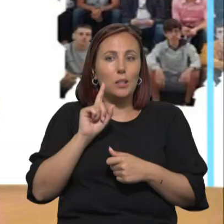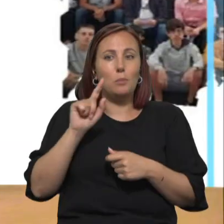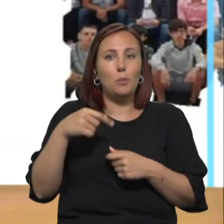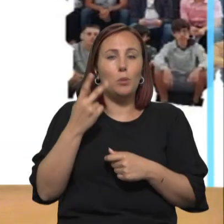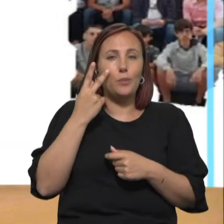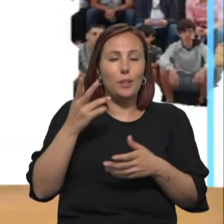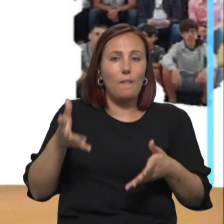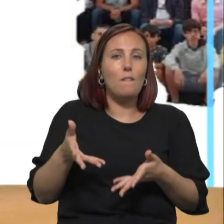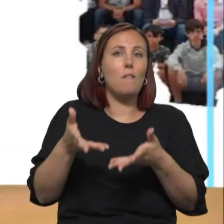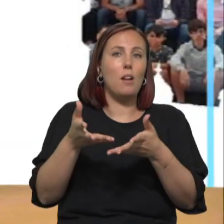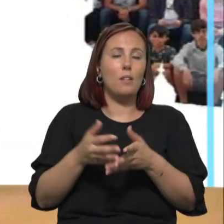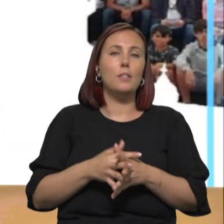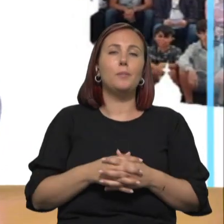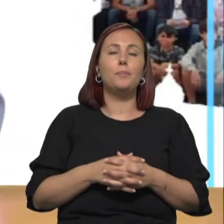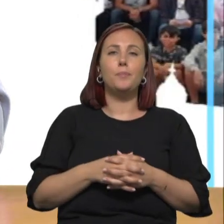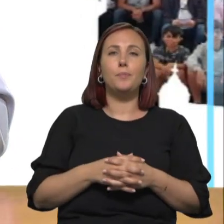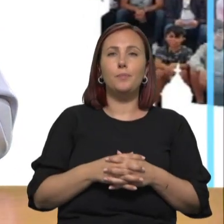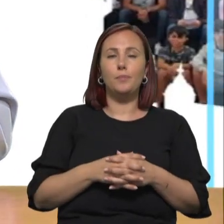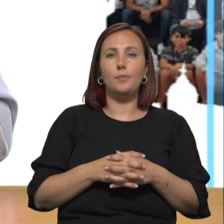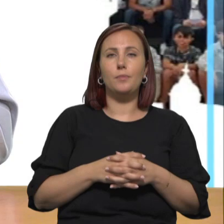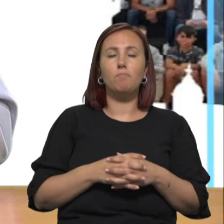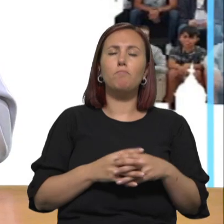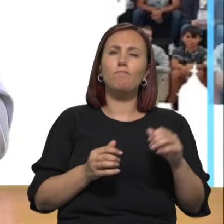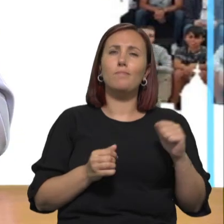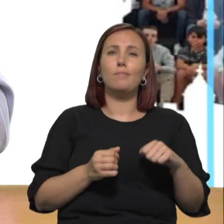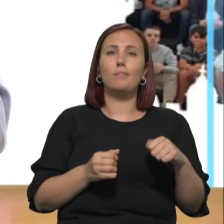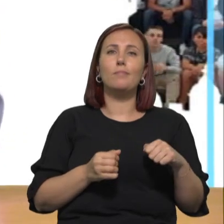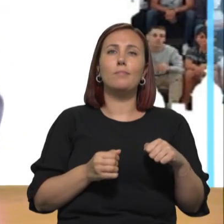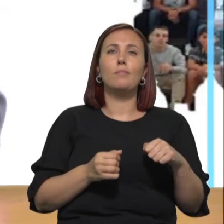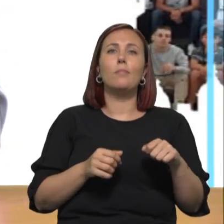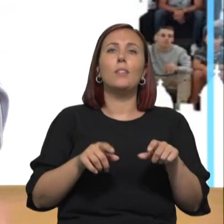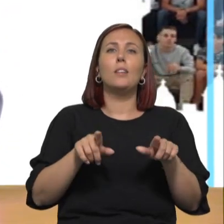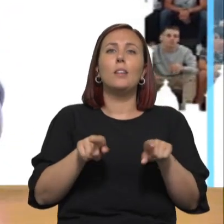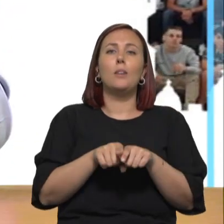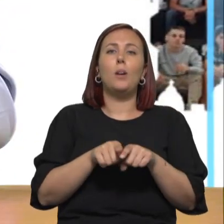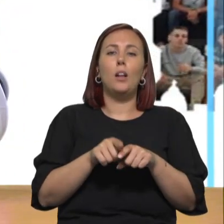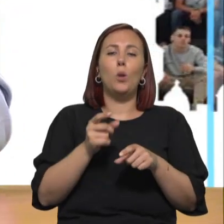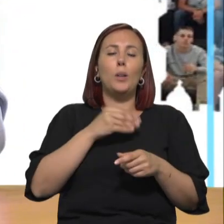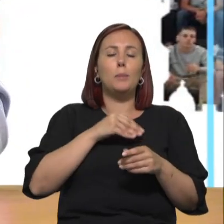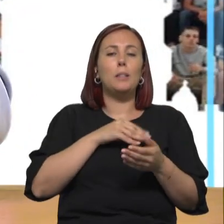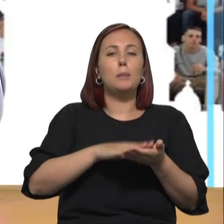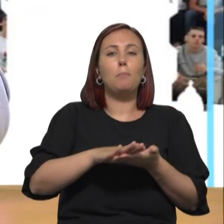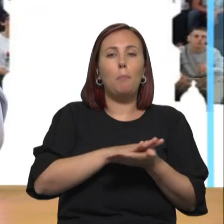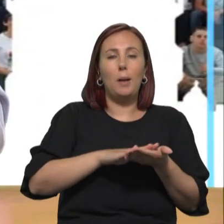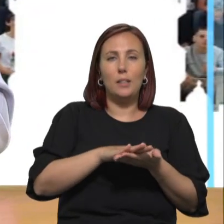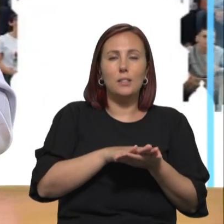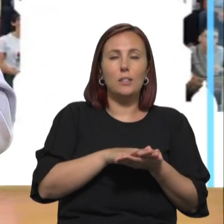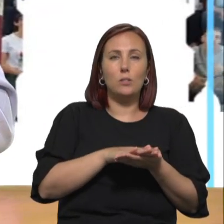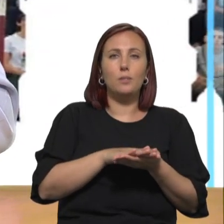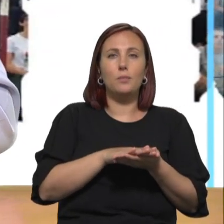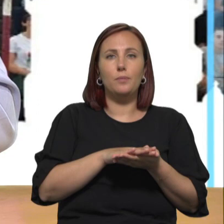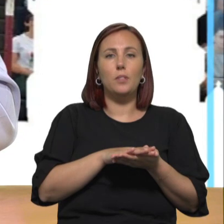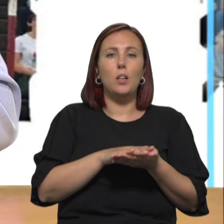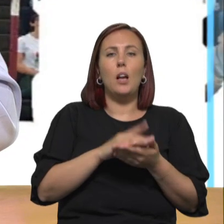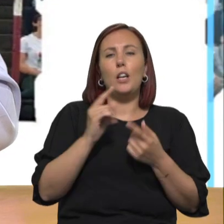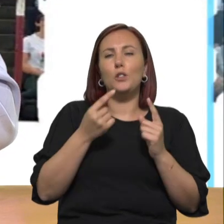Sim, e o que se discute do rendimento básico incondicional, digamos assim, outros atribuem outro nome,